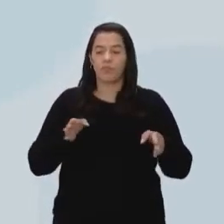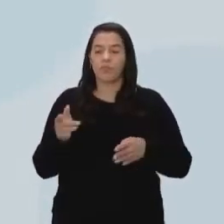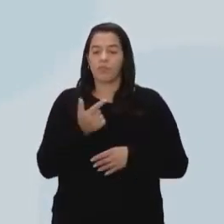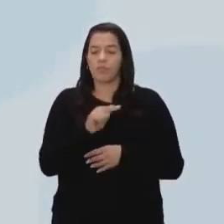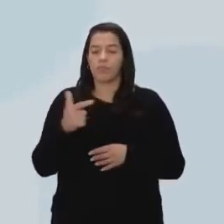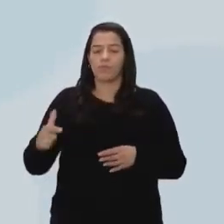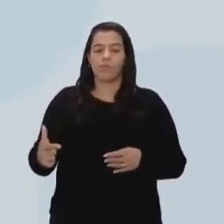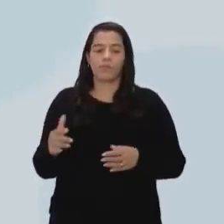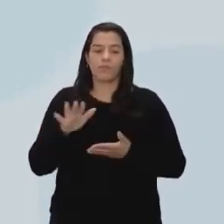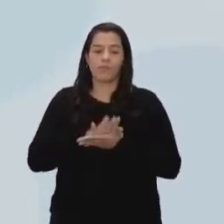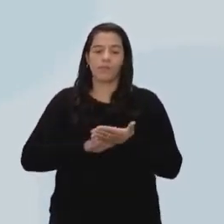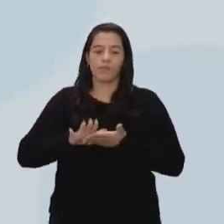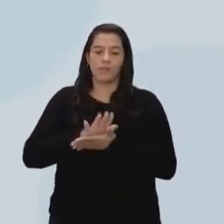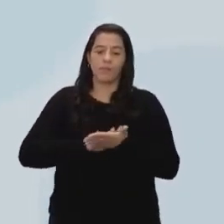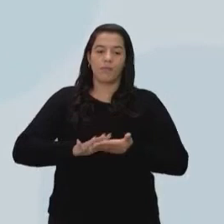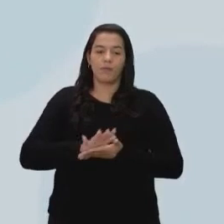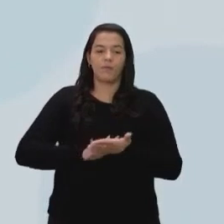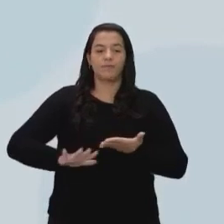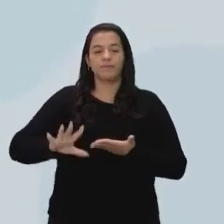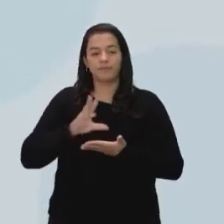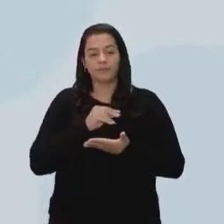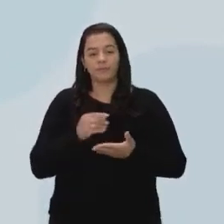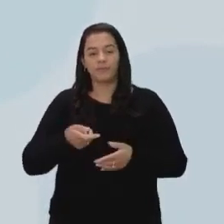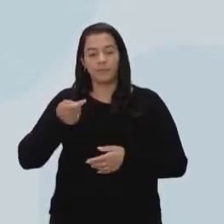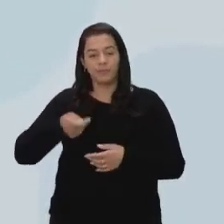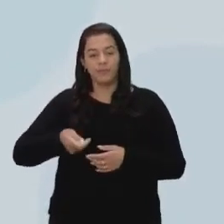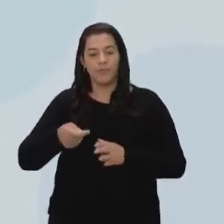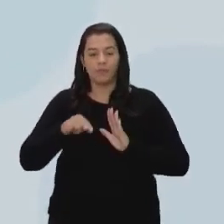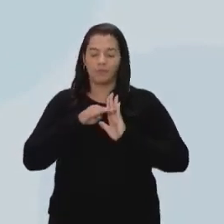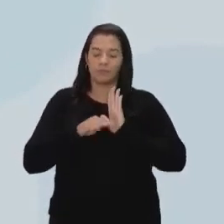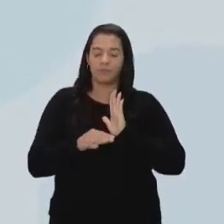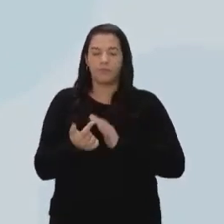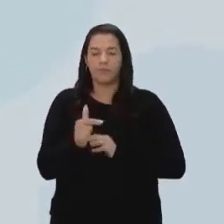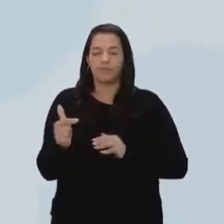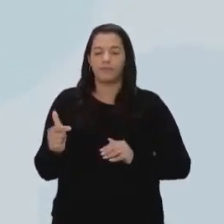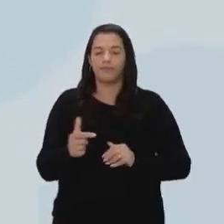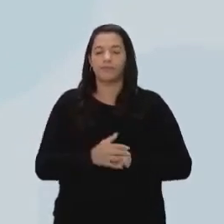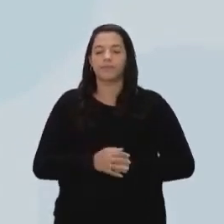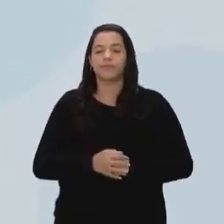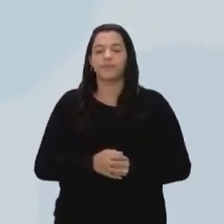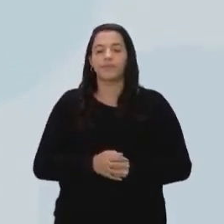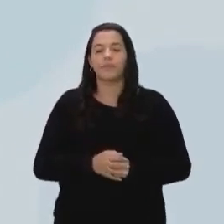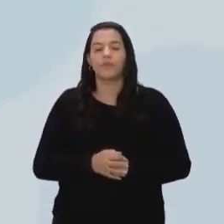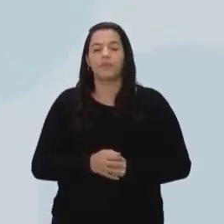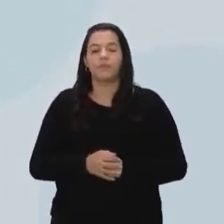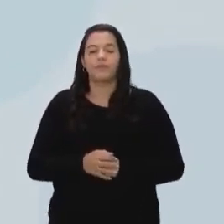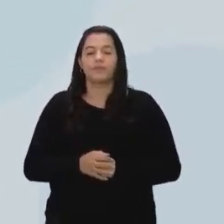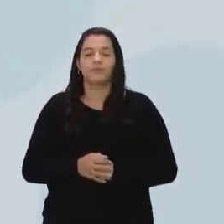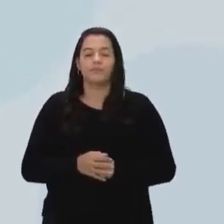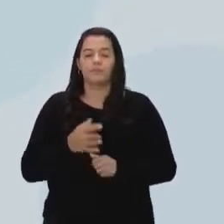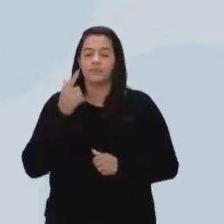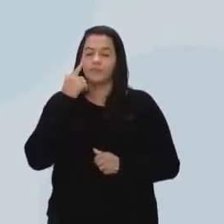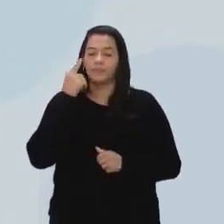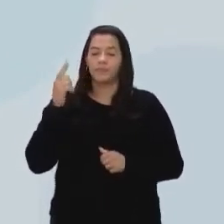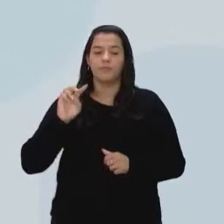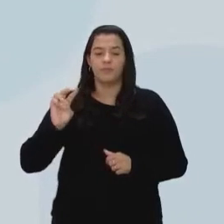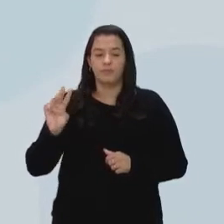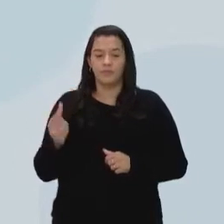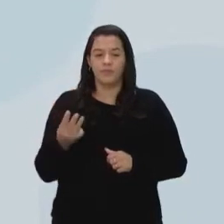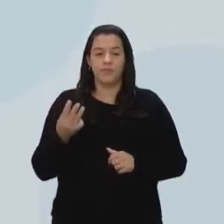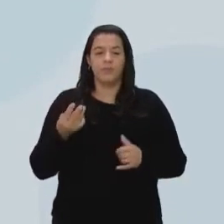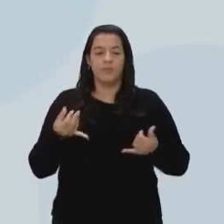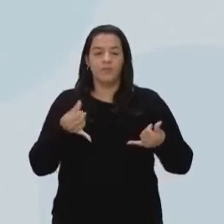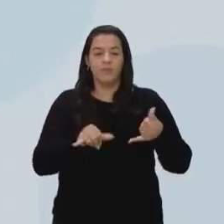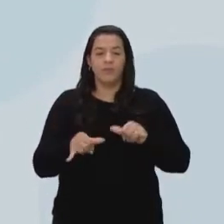uma fundamentação assim criteriosa, não. Bom, então se a gente olhar para os 3 elementos químicos, tanto o